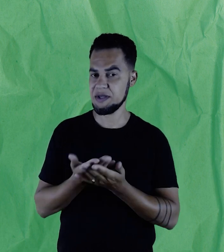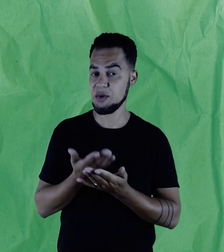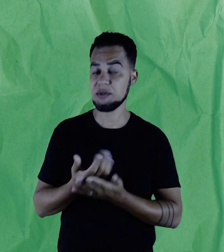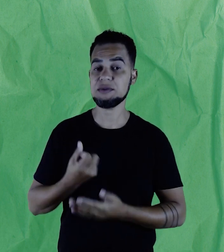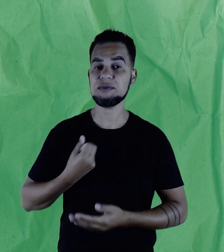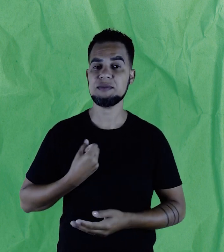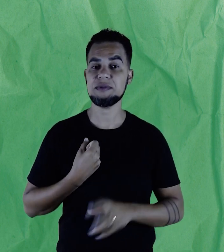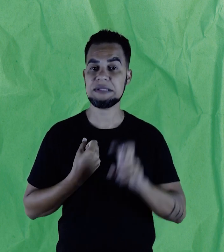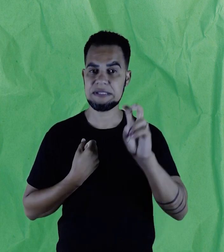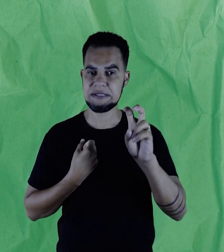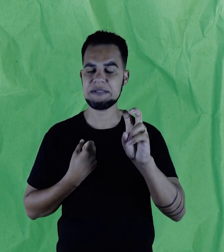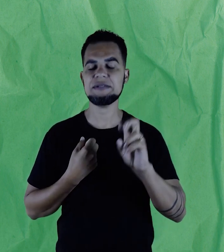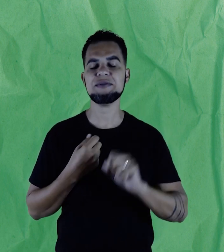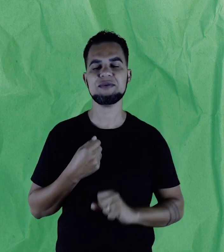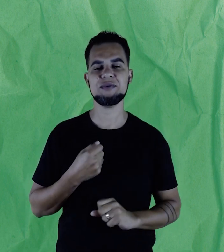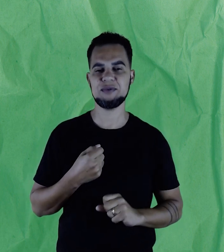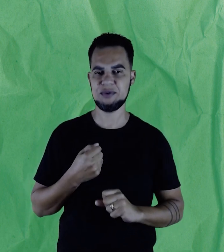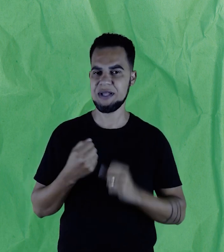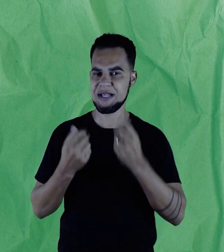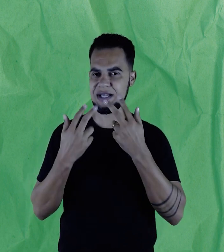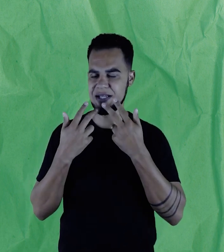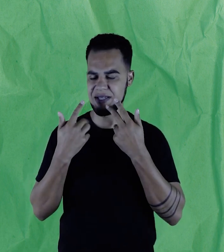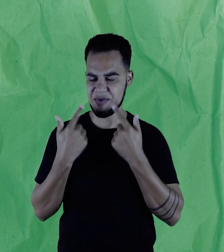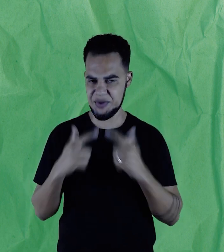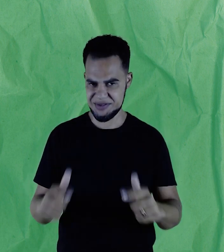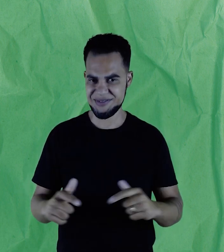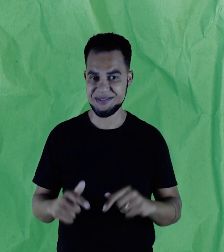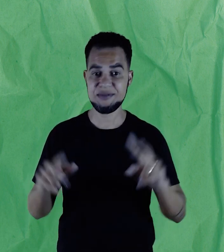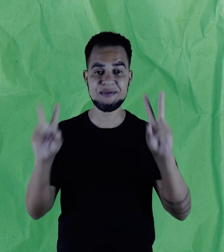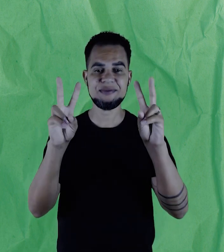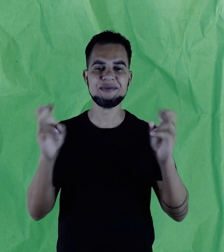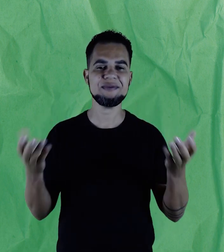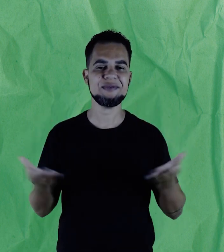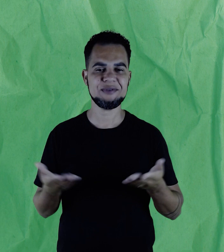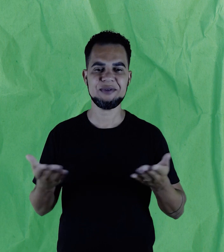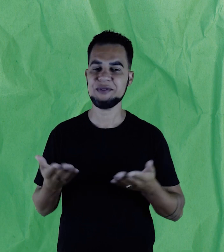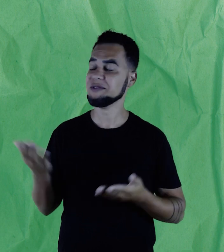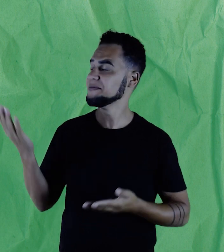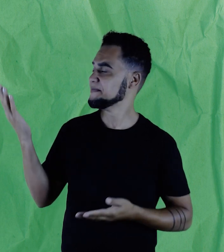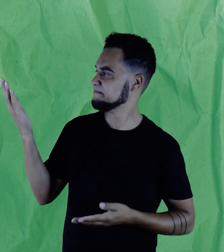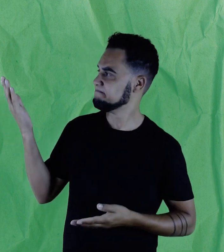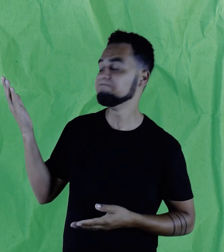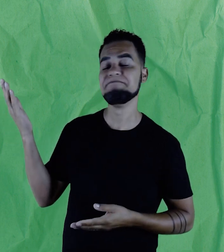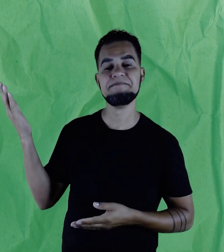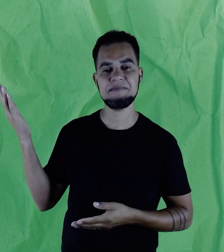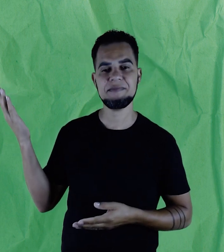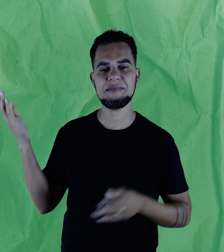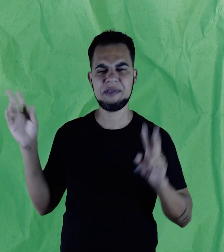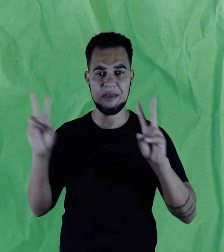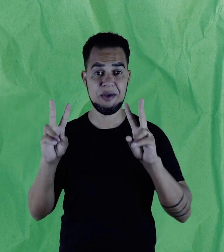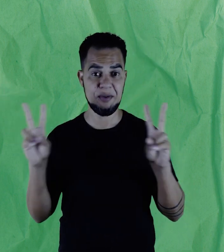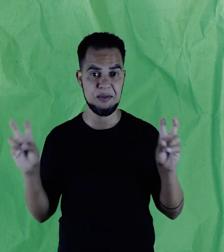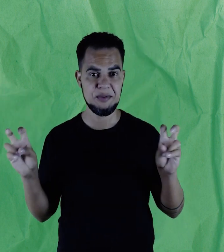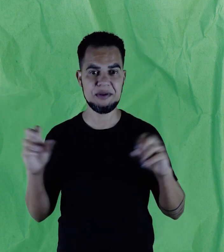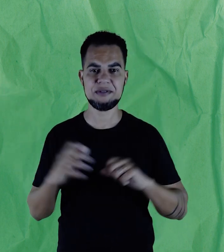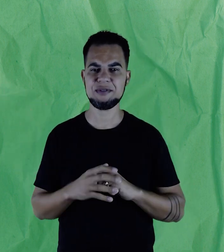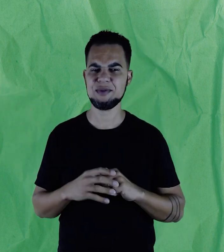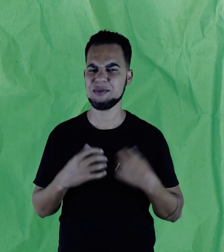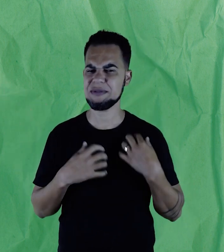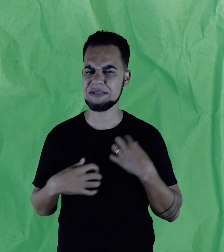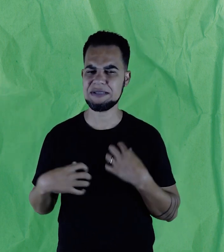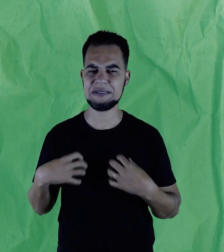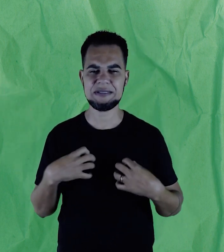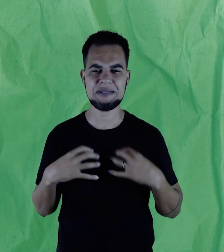de número 5 do Pré-ENEM Linguagens, e o assunto de hoje é figuras de linguagem, um assunto que intriga todo mundo,